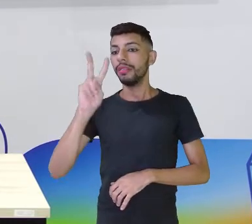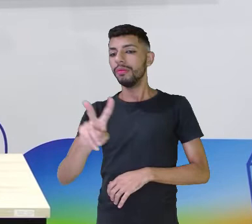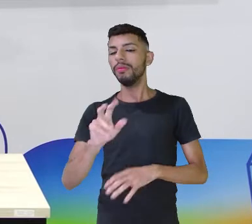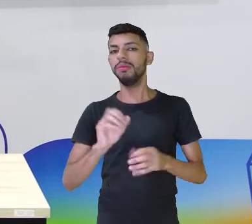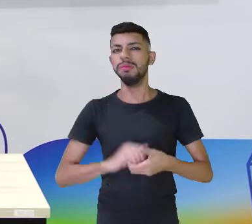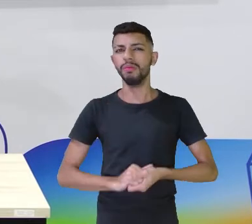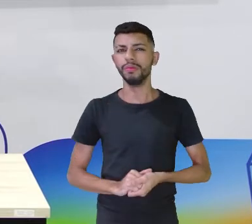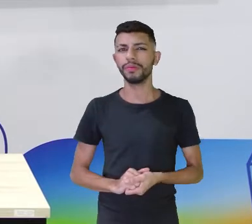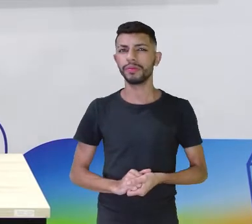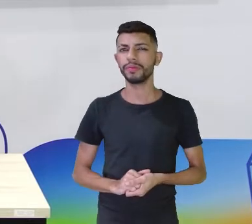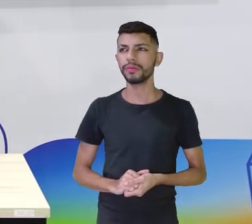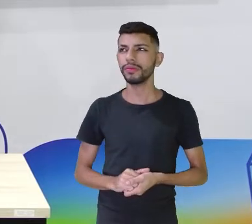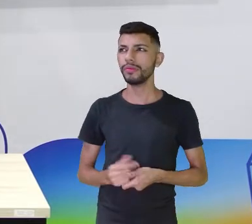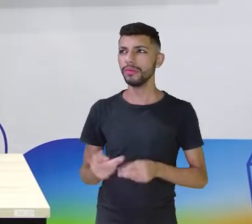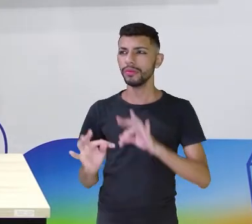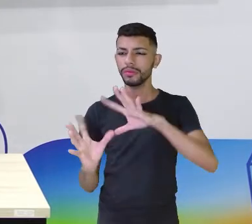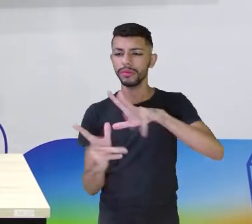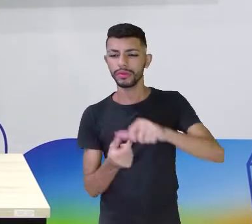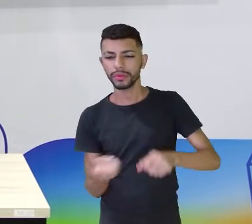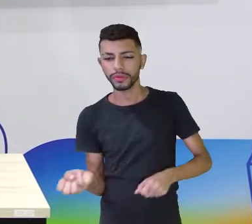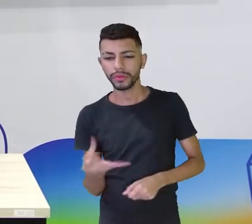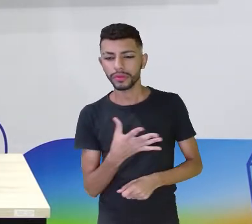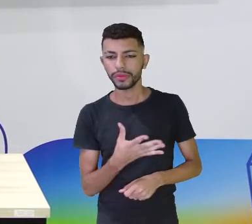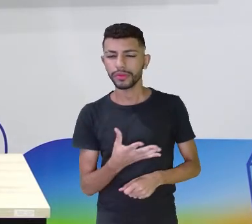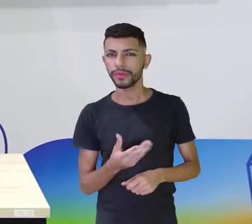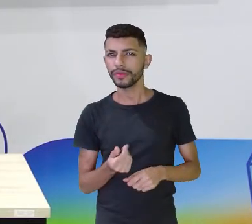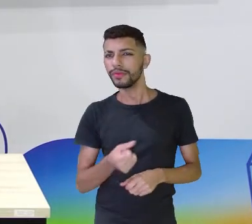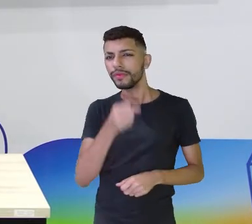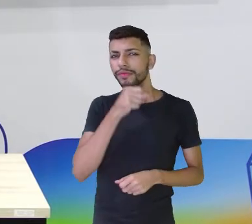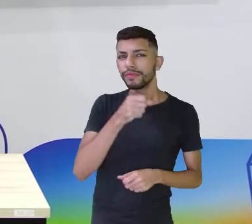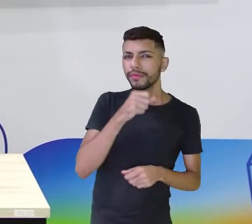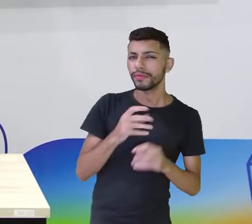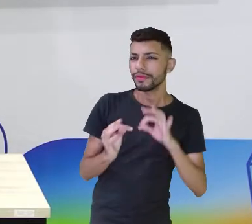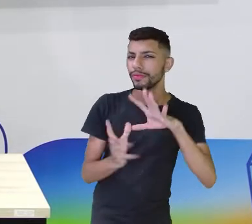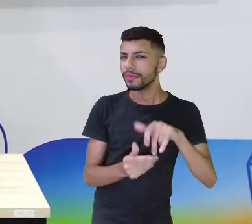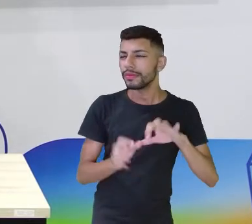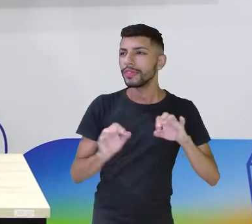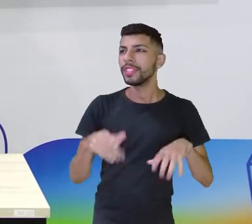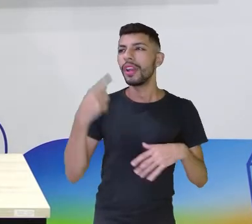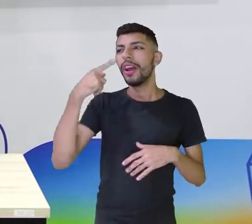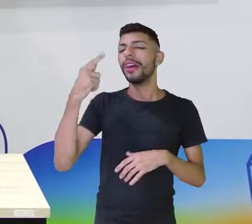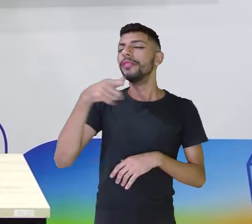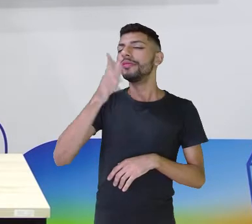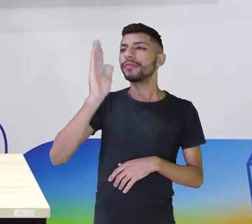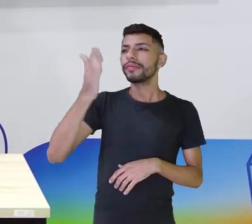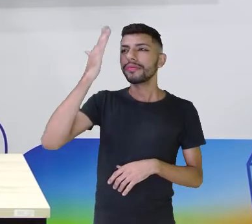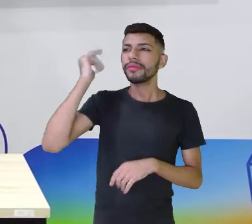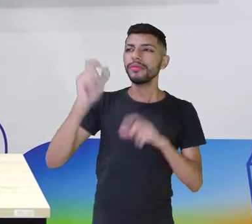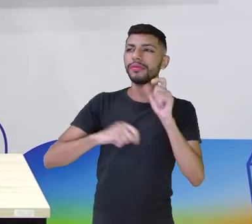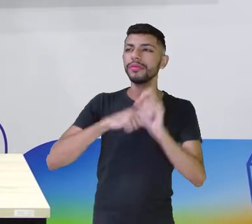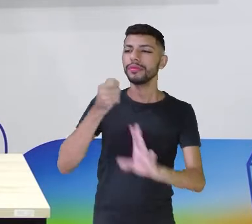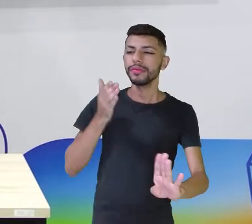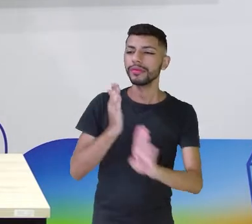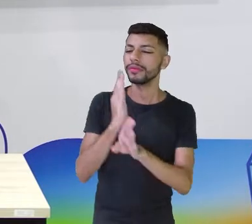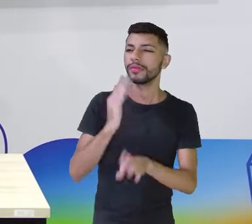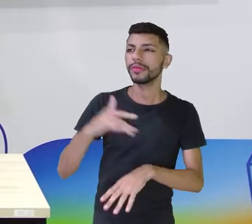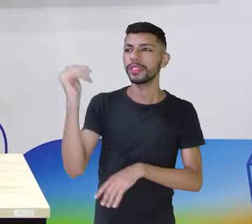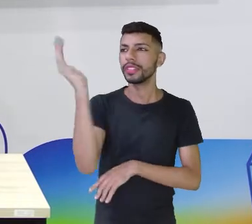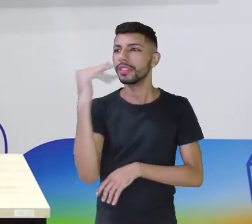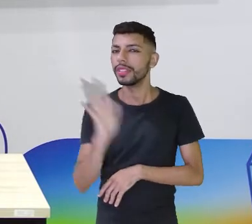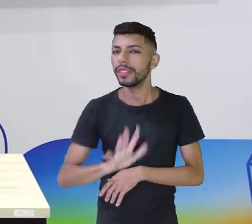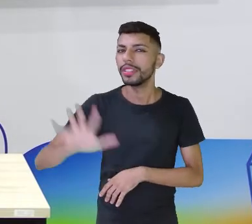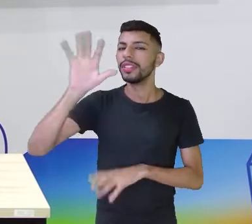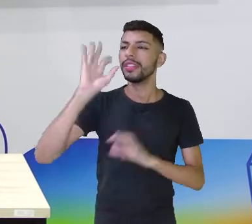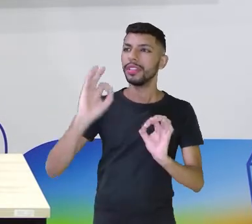é. Na descoberta do Brasil, vocês já sabem aí sobre a história, lá para 1500,